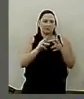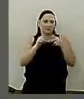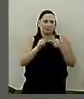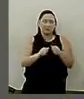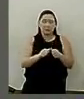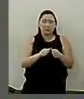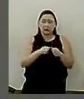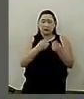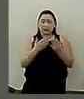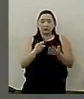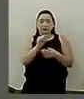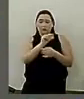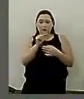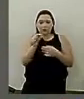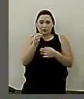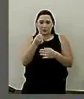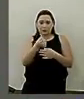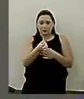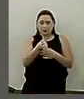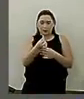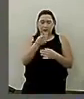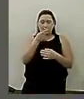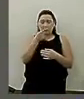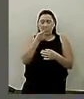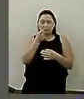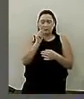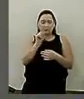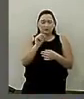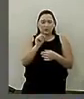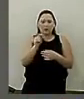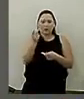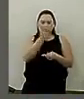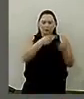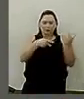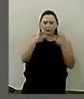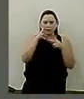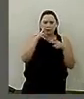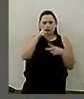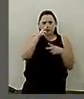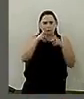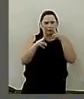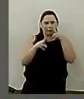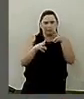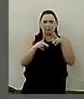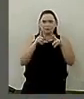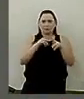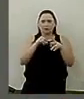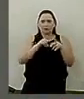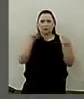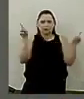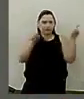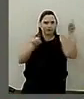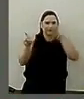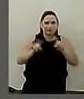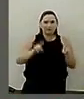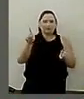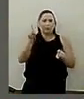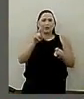uma tempestade de vento apareceu, e nós, costumeiramente, quando olhamos para um texto como